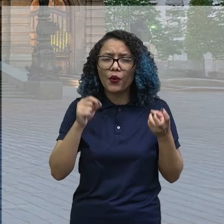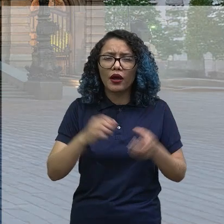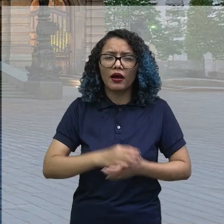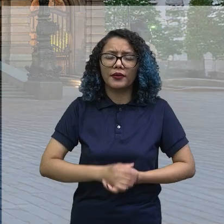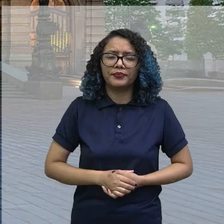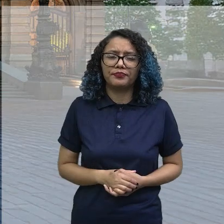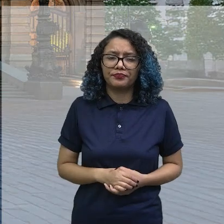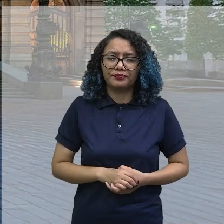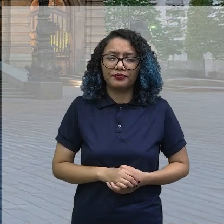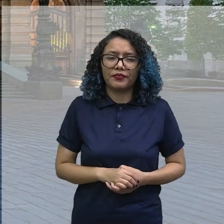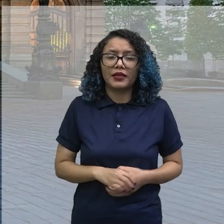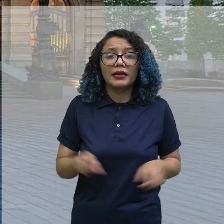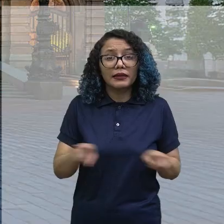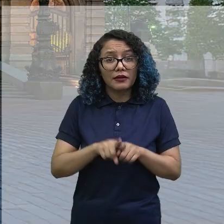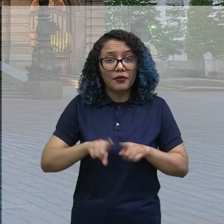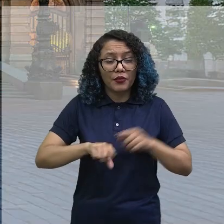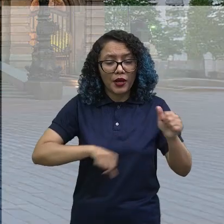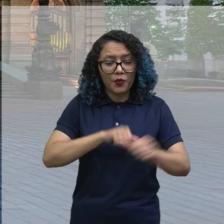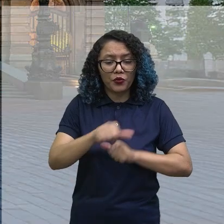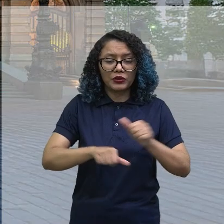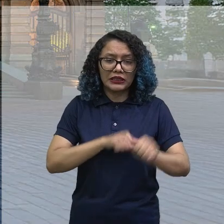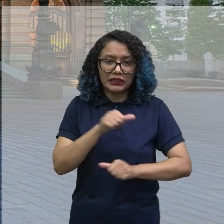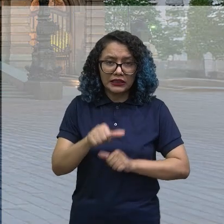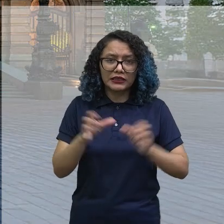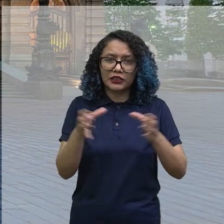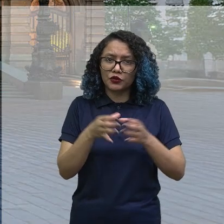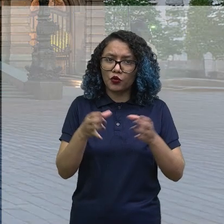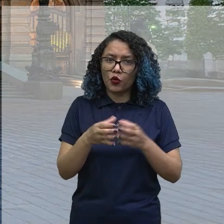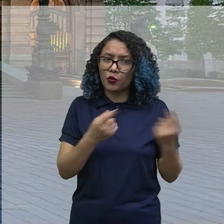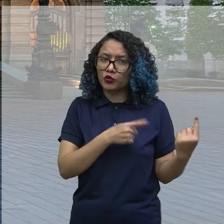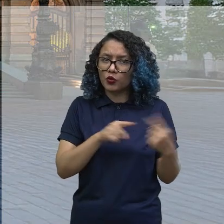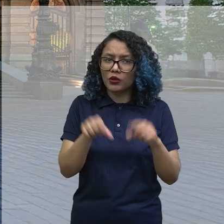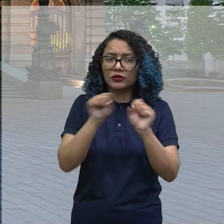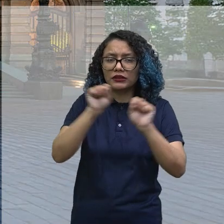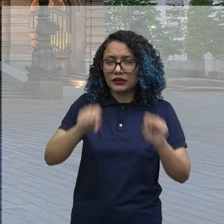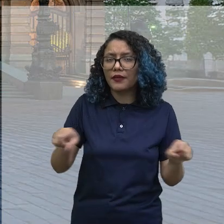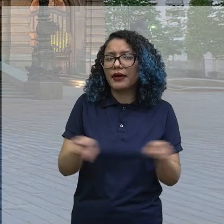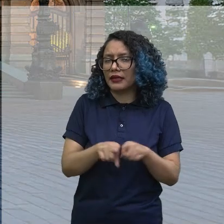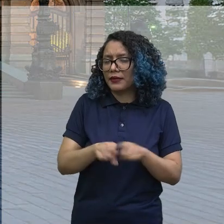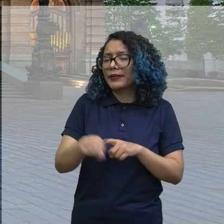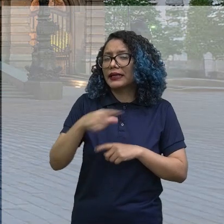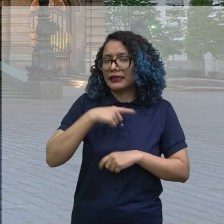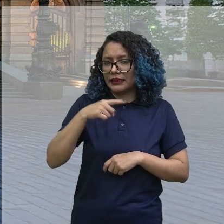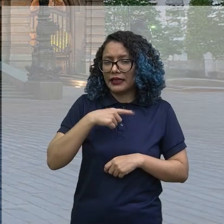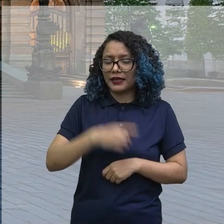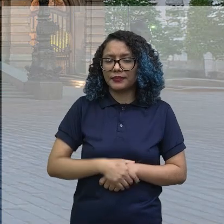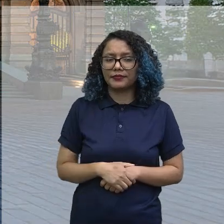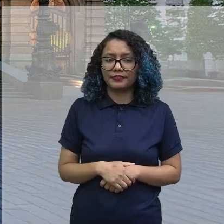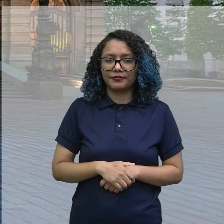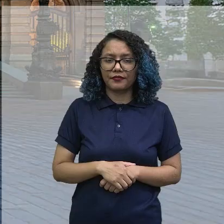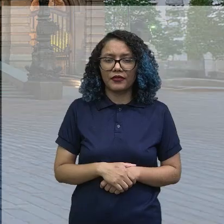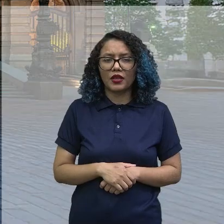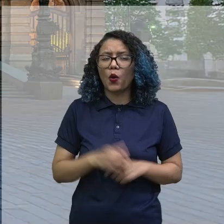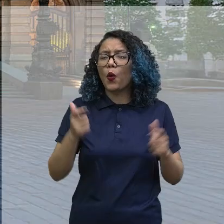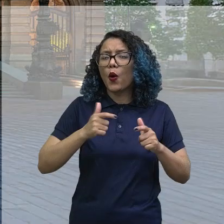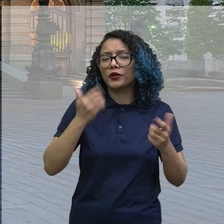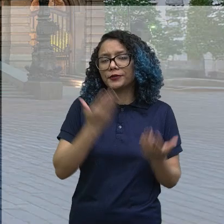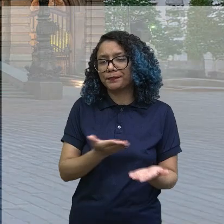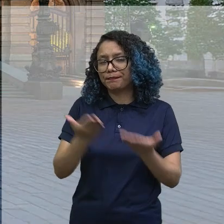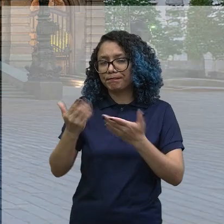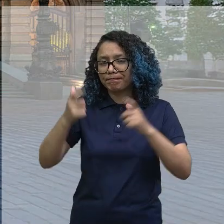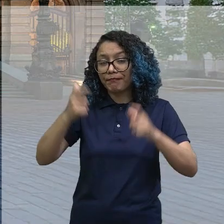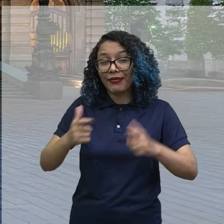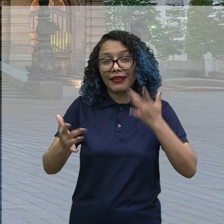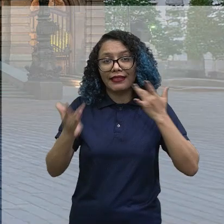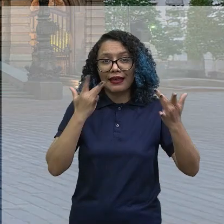houve movimentos questionando esse sistema. Então, estamos aqui diante do Teatro Municipal